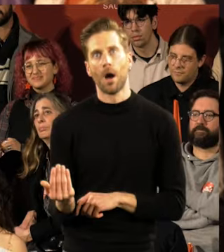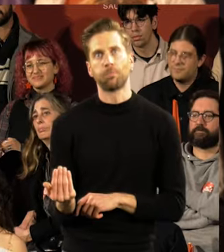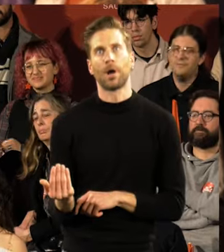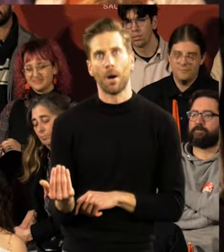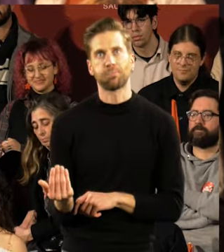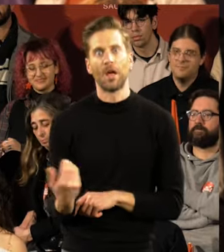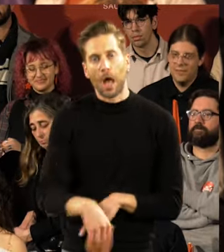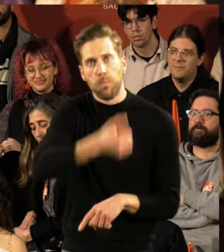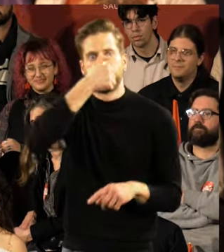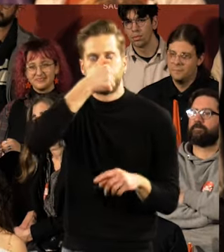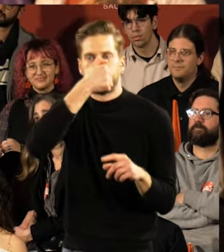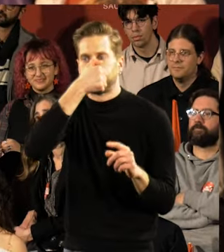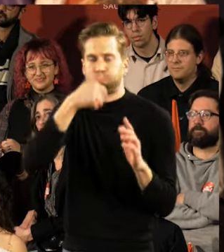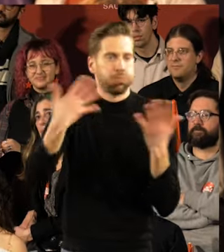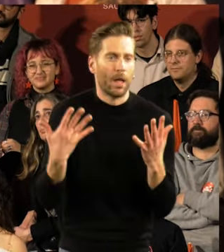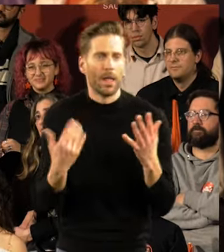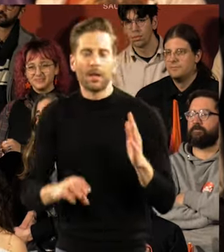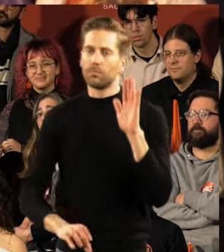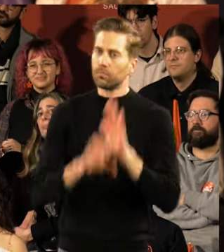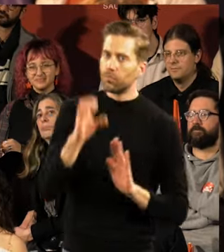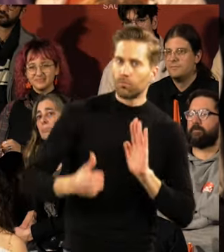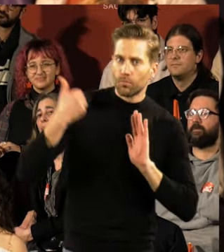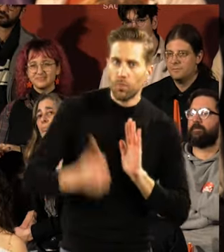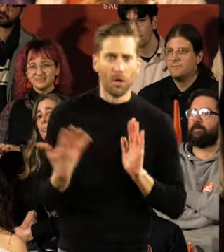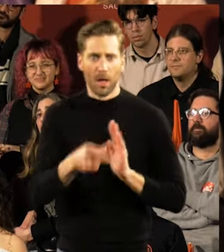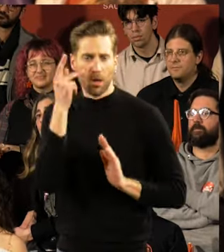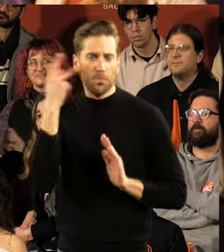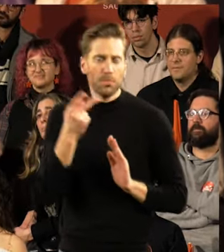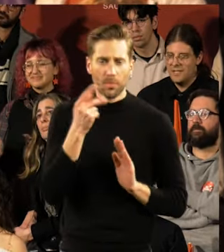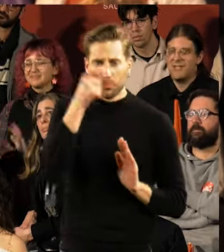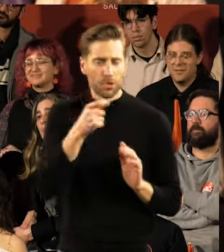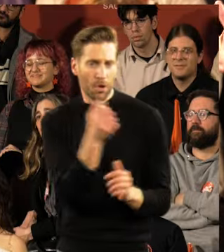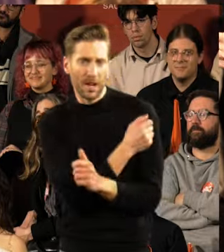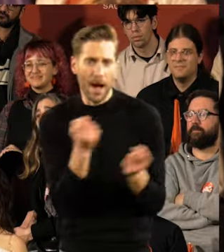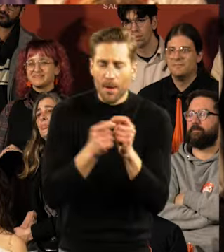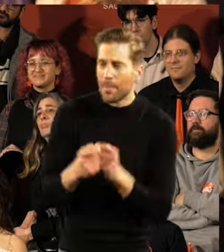vão sempre cheios, que são cómodos, que chegam onde as pessoas vivem, que vão ao